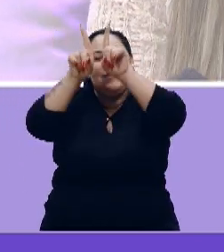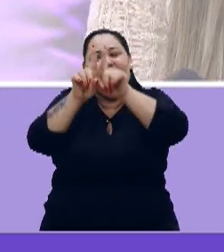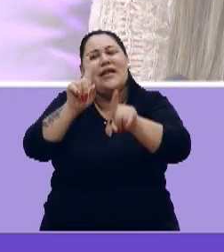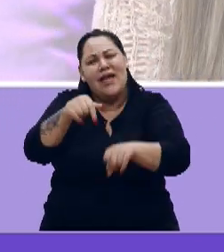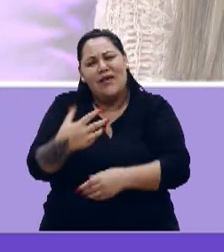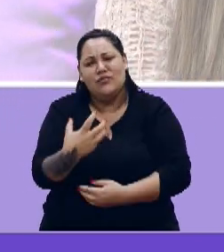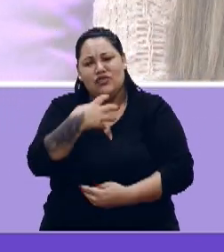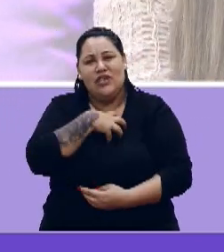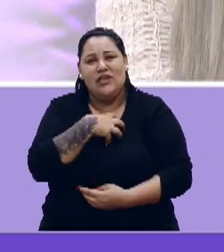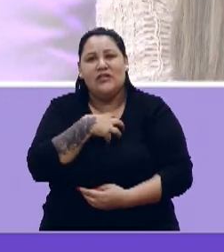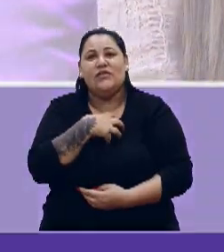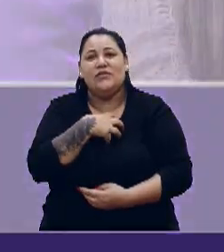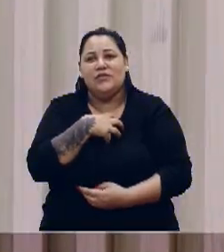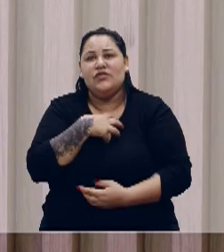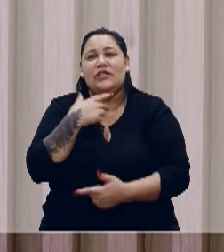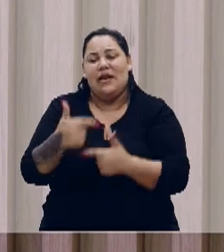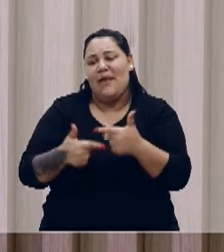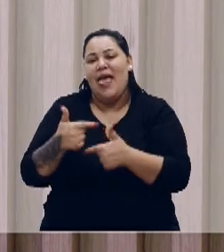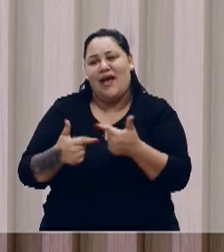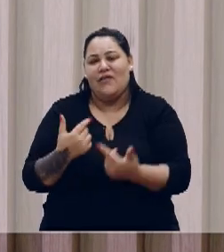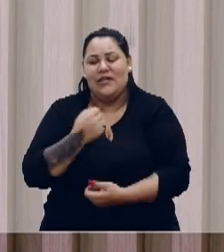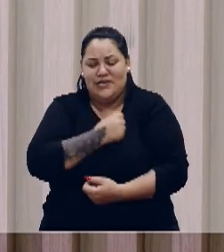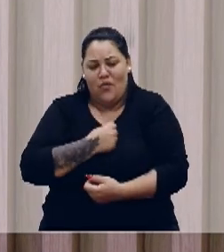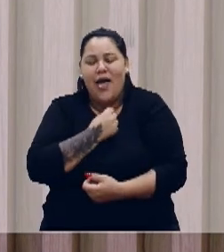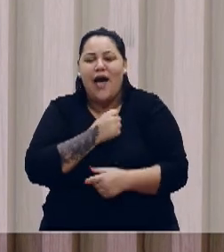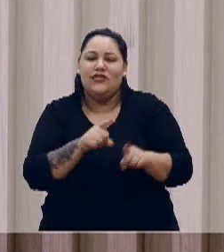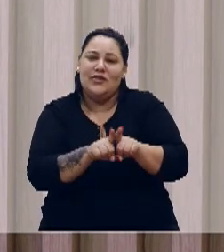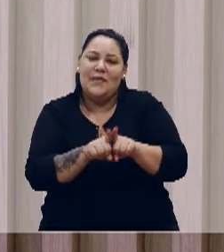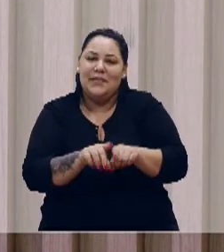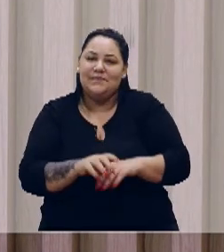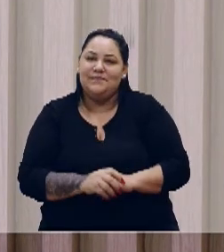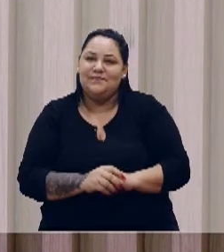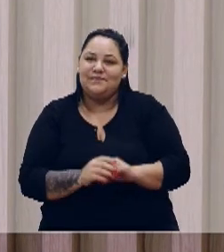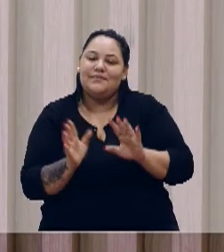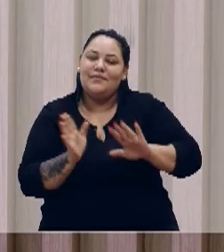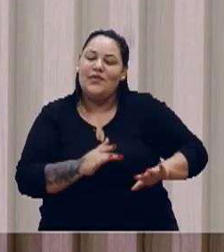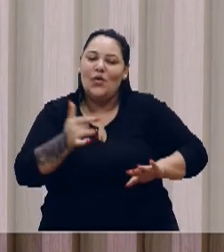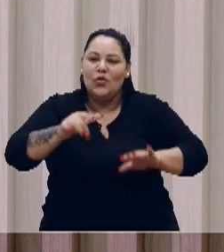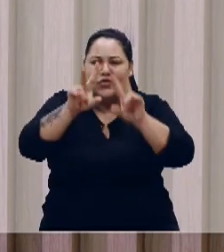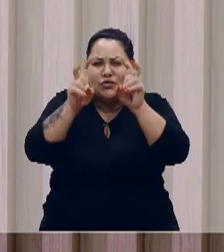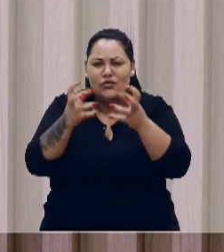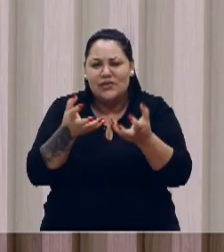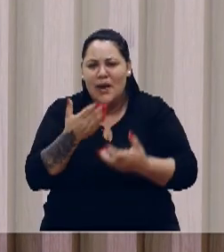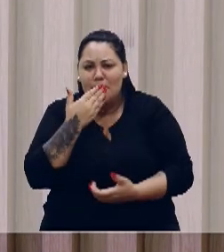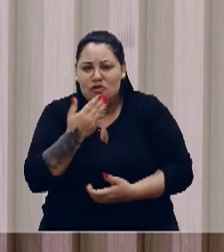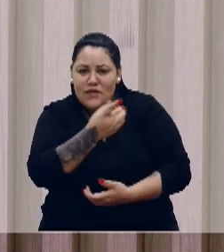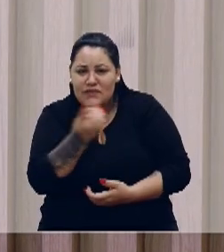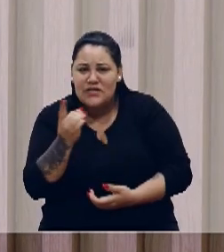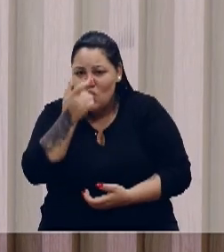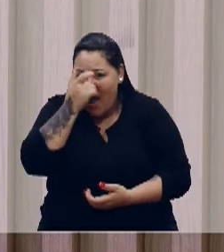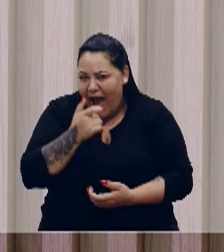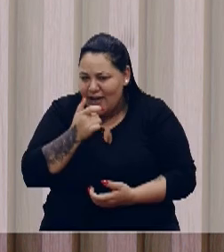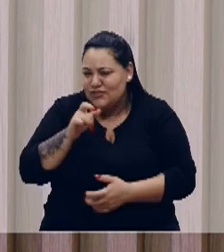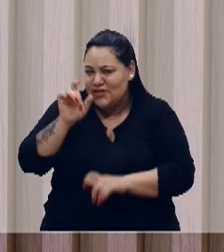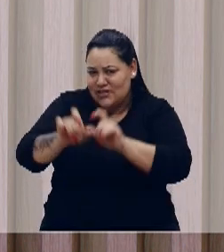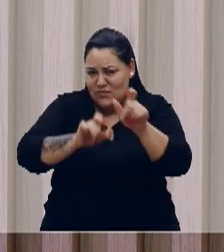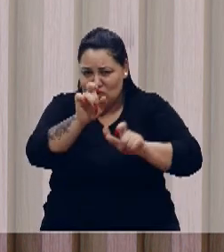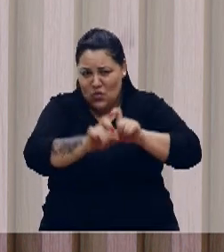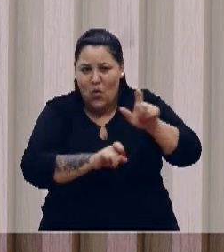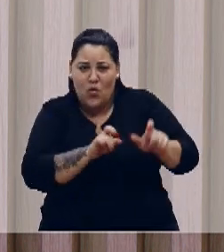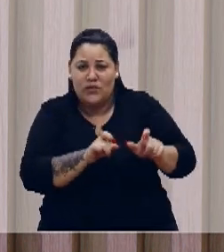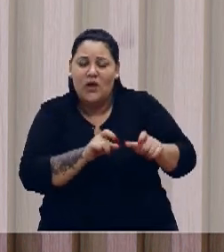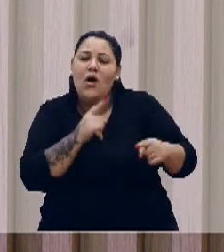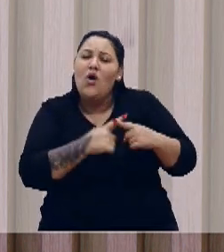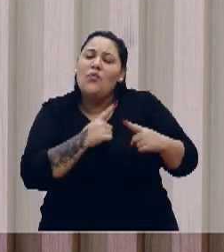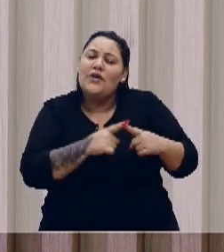né? Bom, então, outro assunto que eu queria pedir pra vocês. Vocês acham que as pessoas... por que